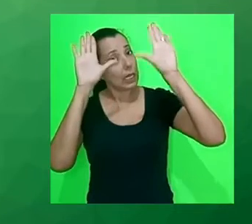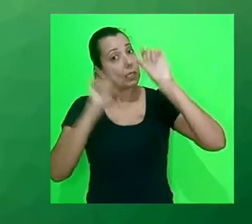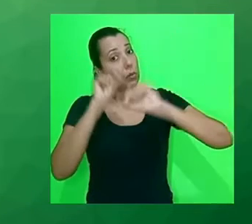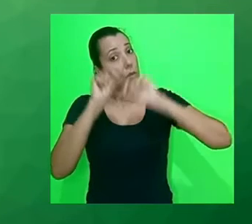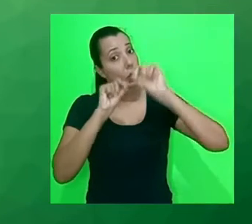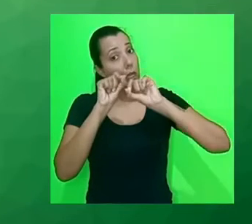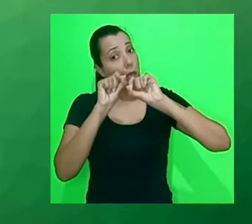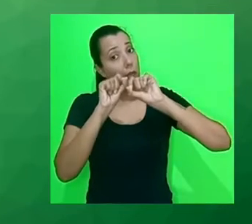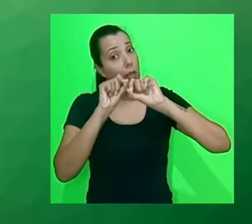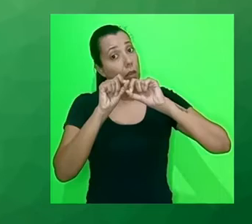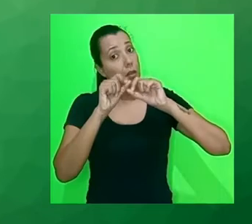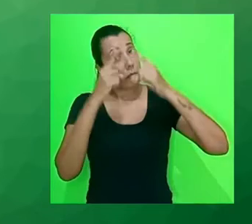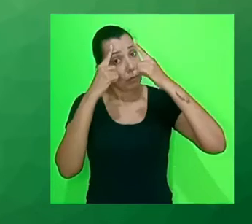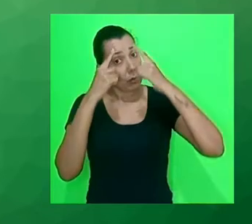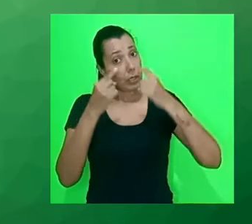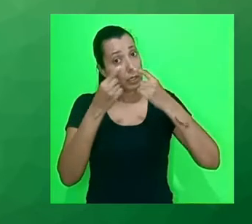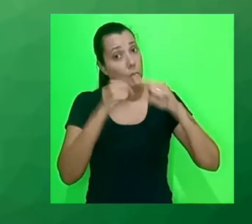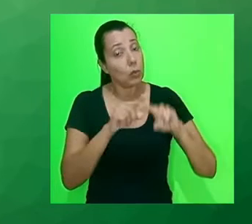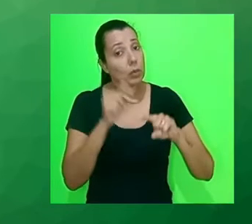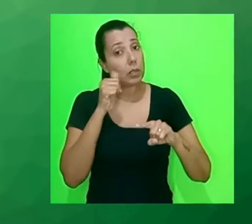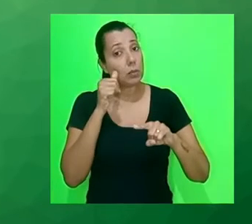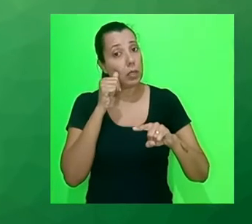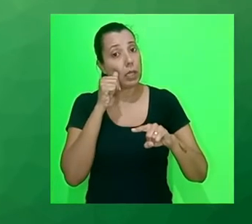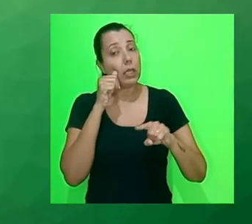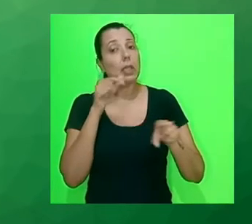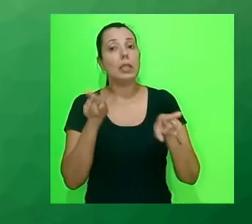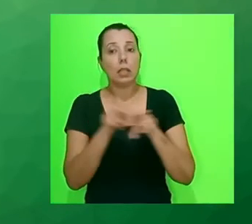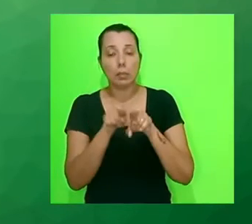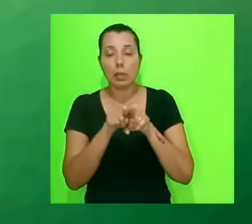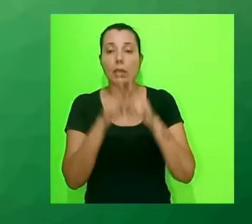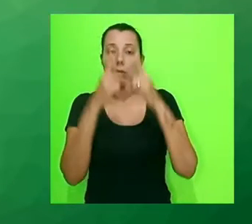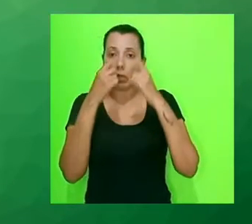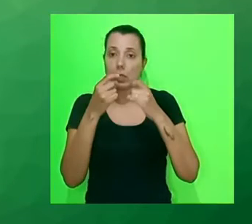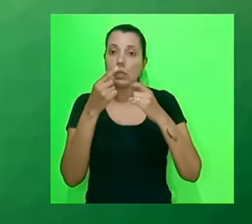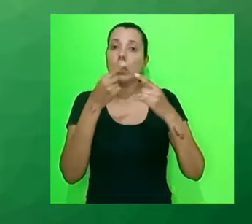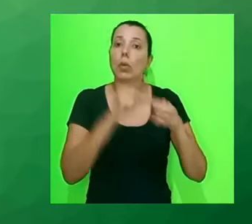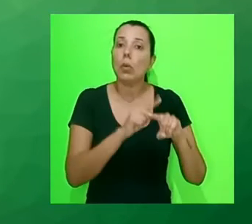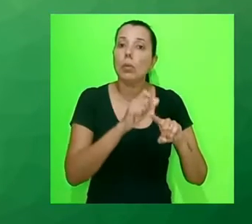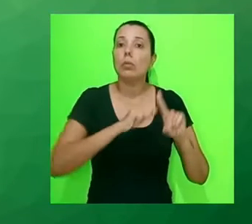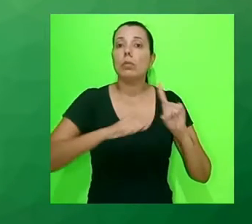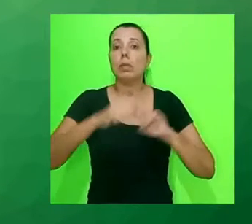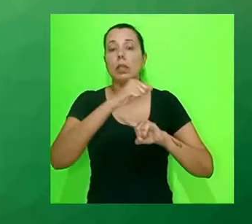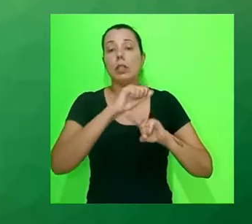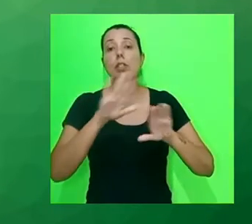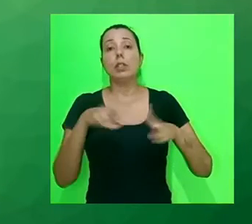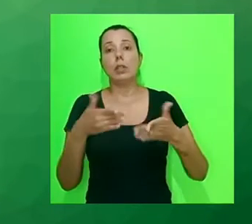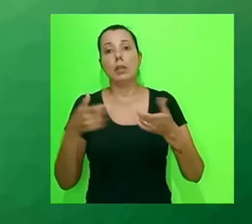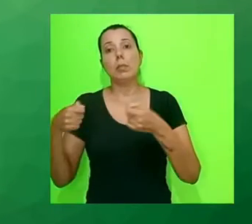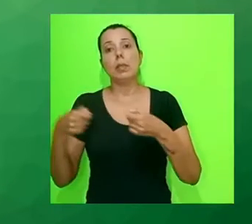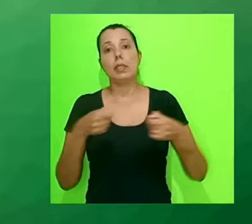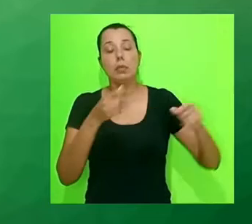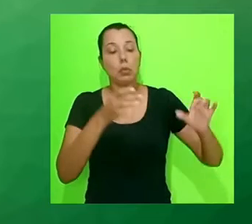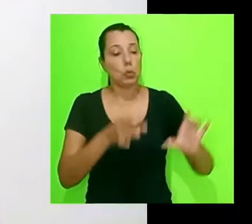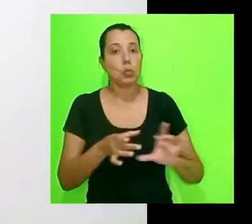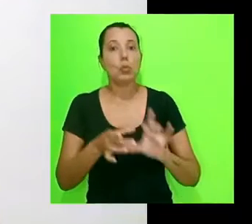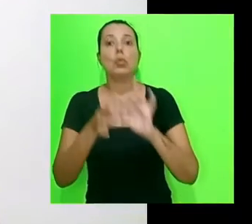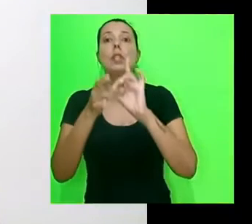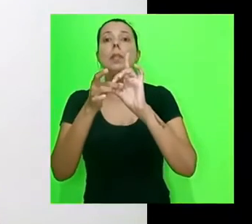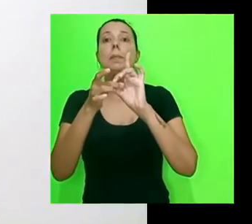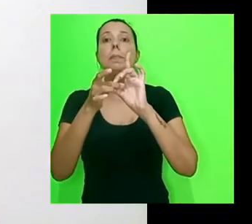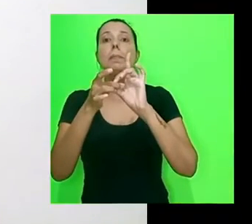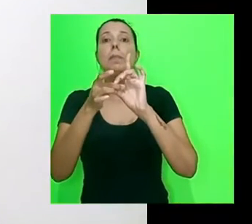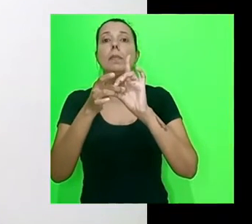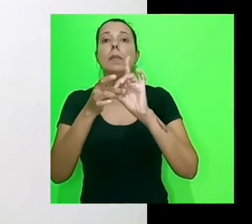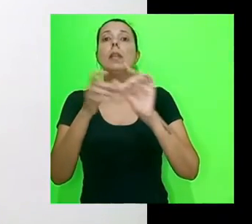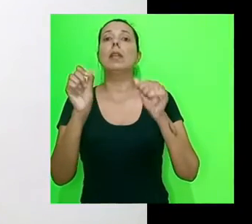Temos o Disque 180, o 190 também, o número dos bombeiros me